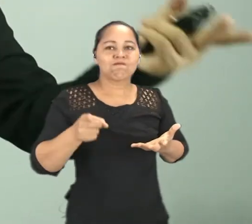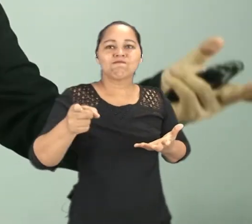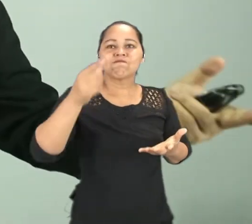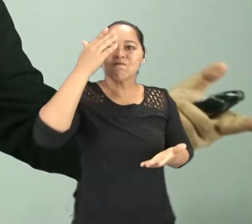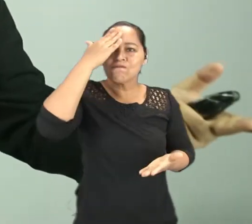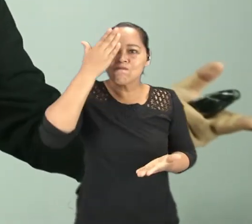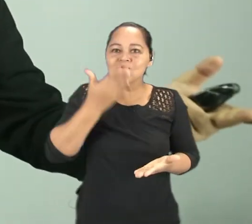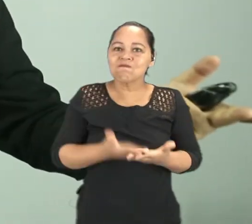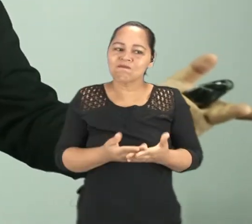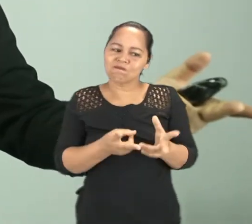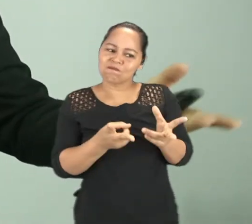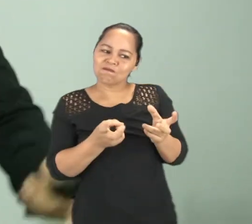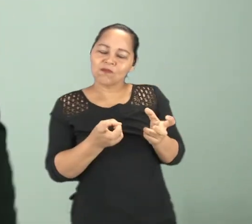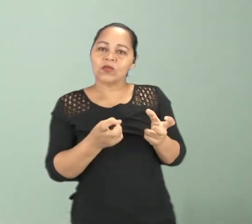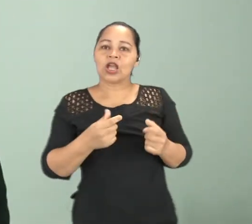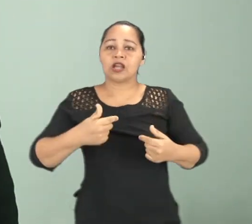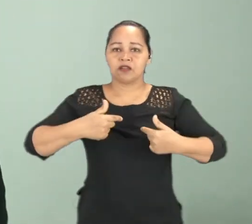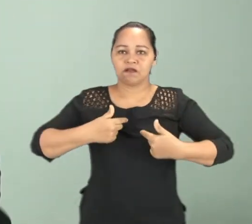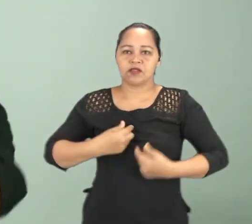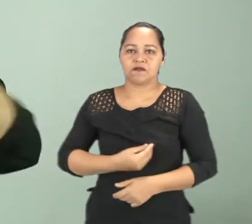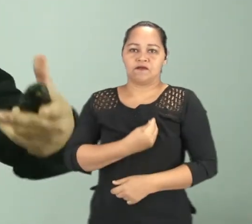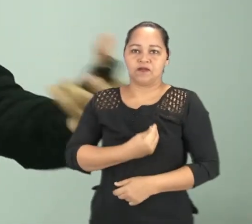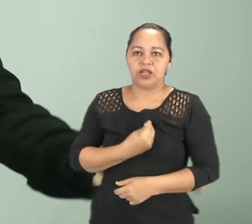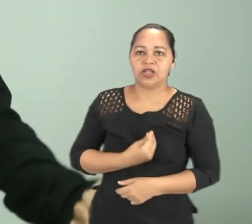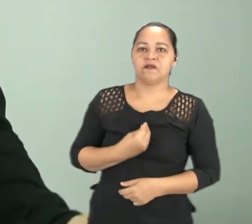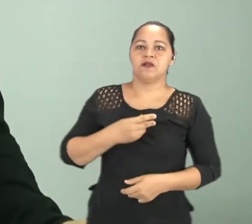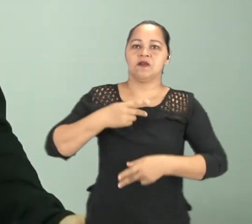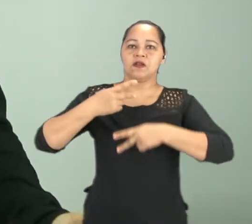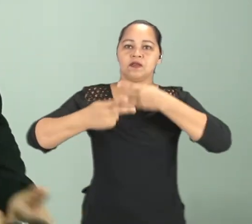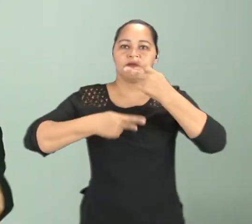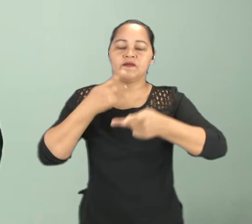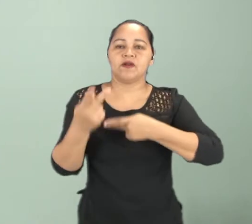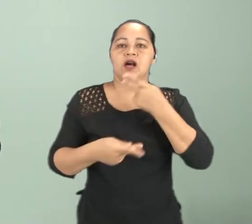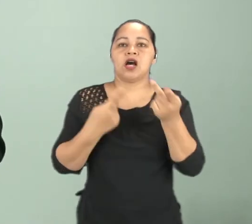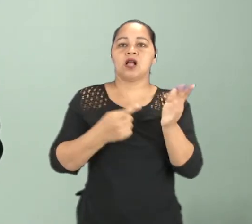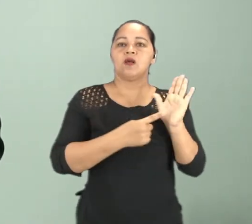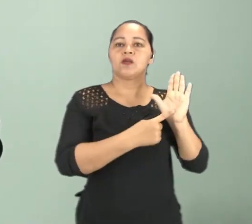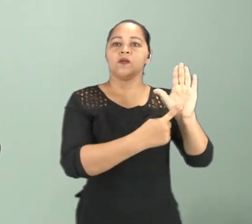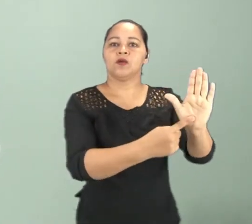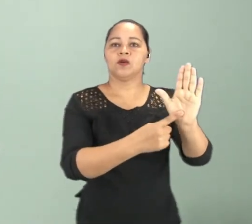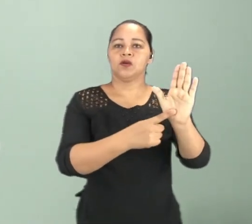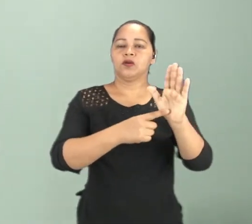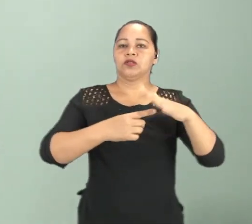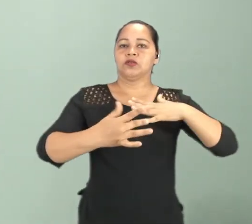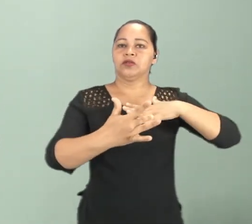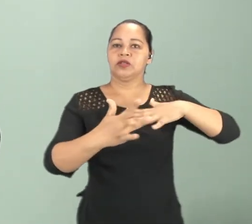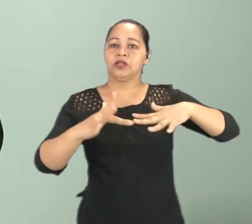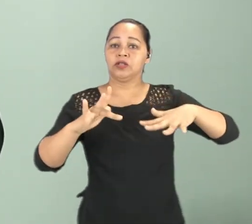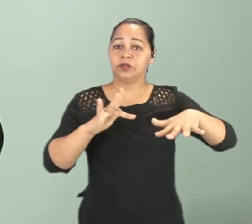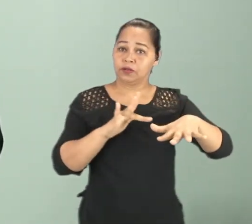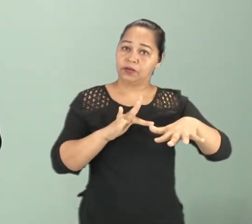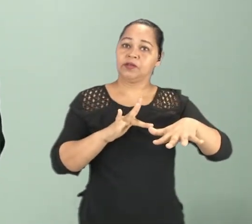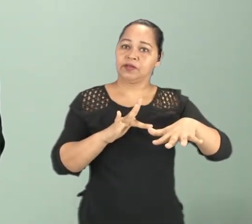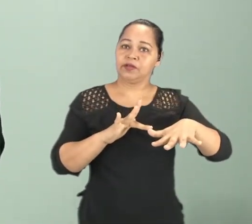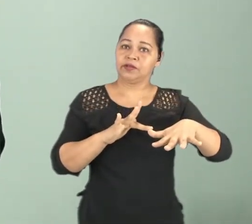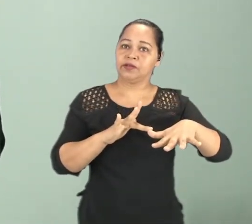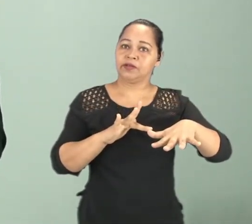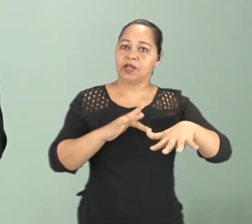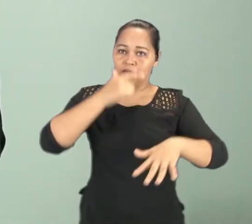aquilo que eu posto nas redes sociais, mostra muito aquilo que eu sou. Isso também é importante a gente refletir, tá